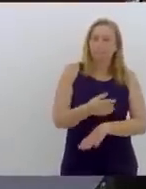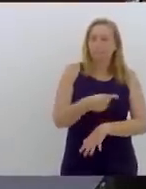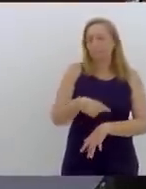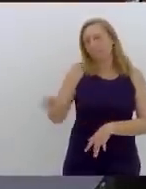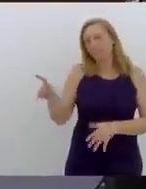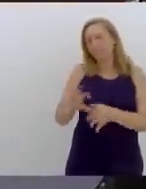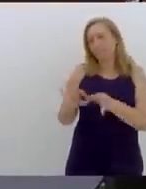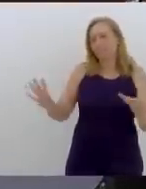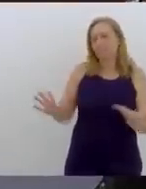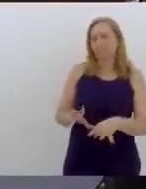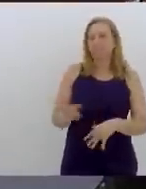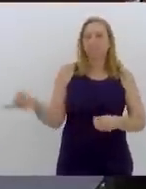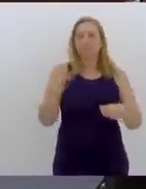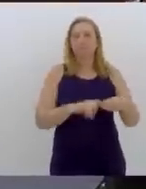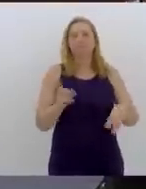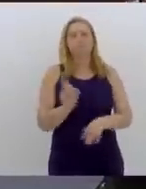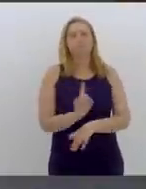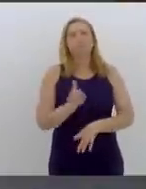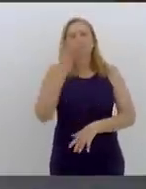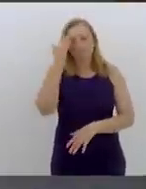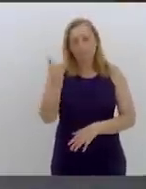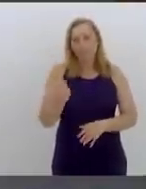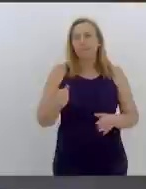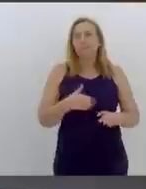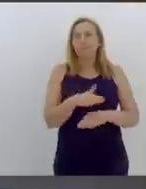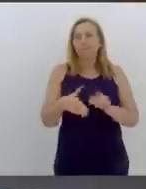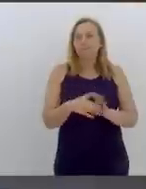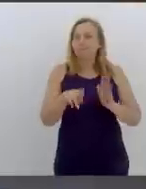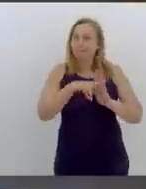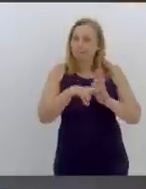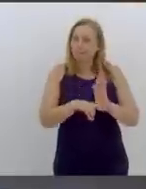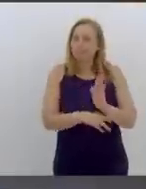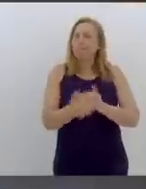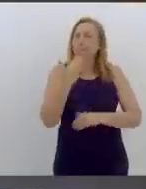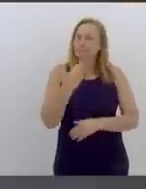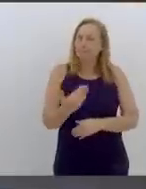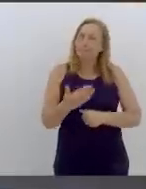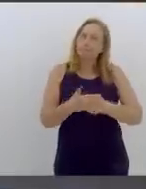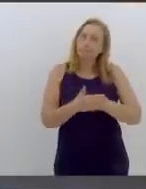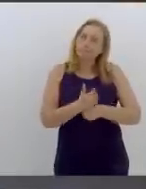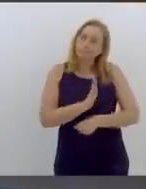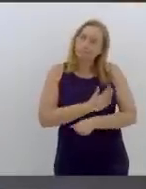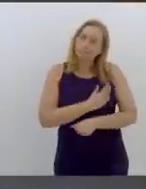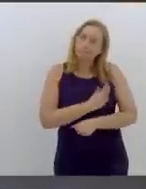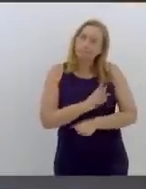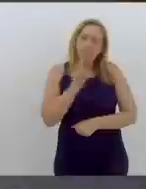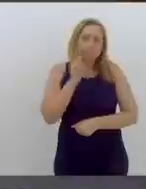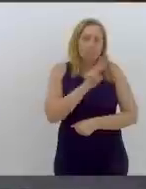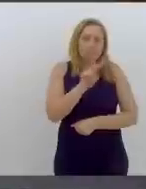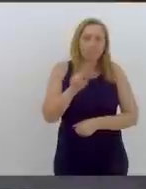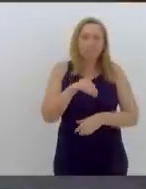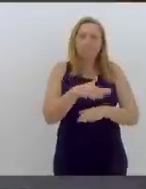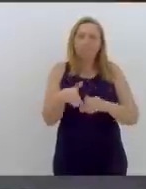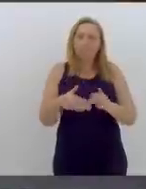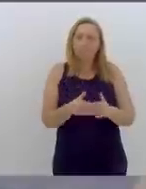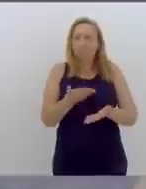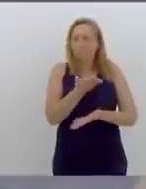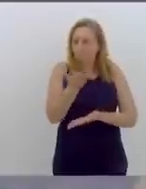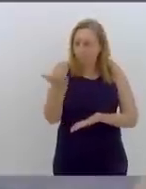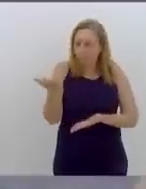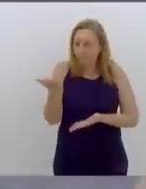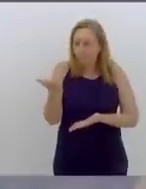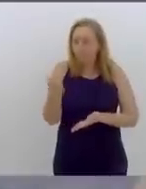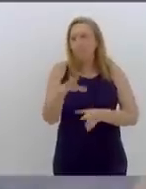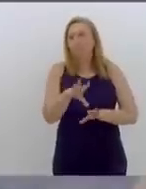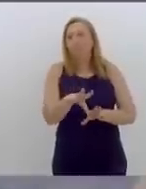passou voltou eu sei que tem todo um trâmite né mas eu peço de coração você olha para o sol e tá aqui ó todos